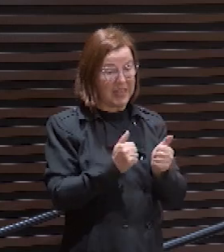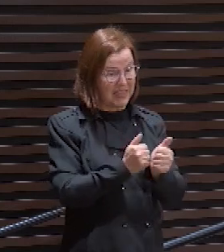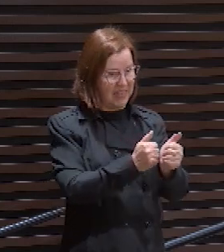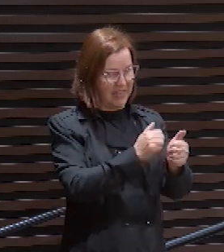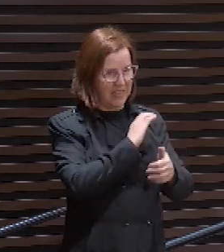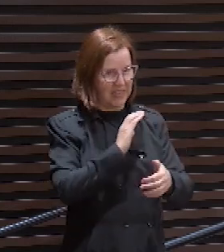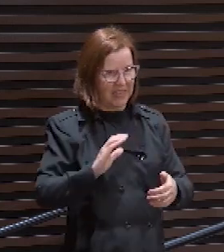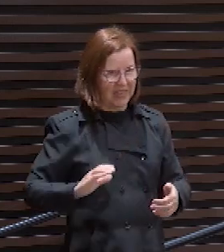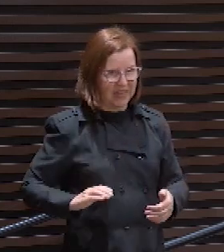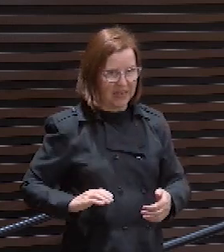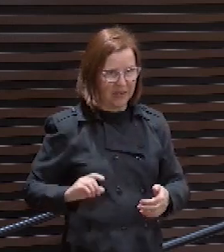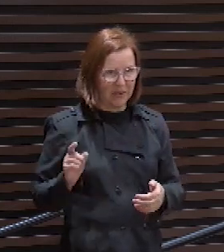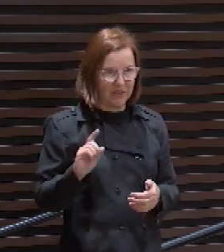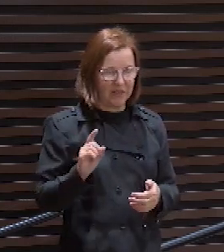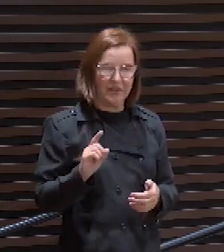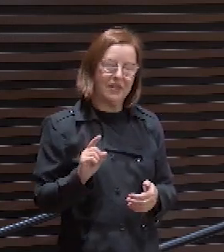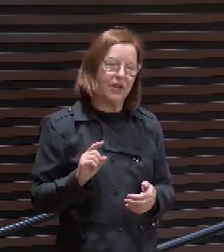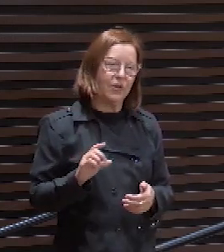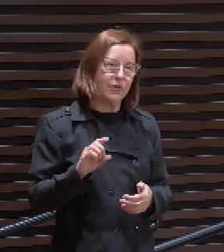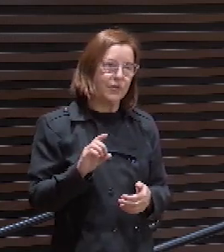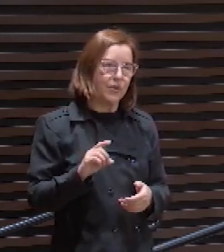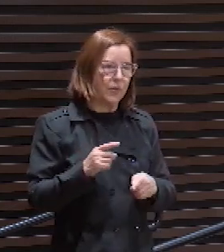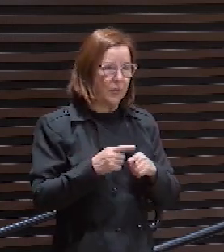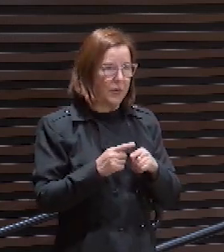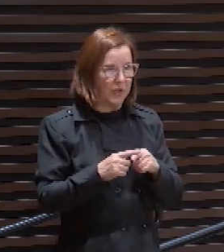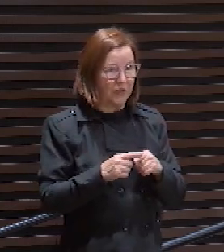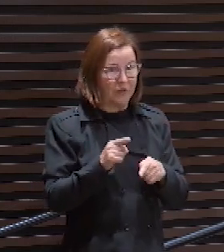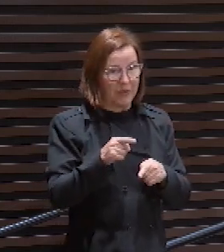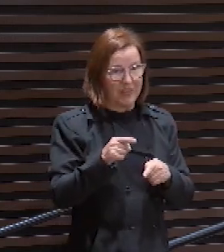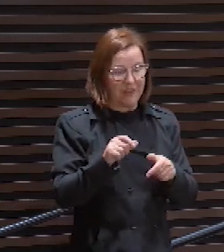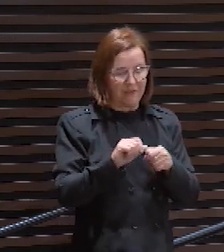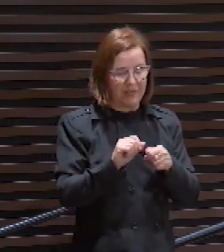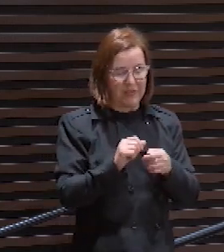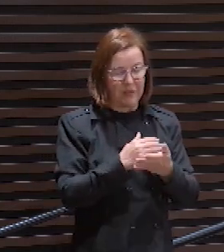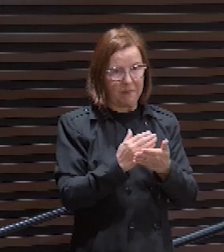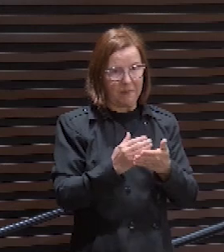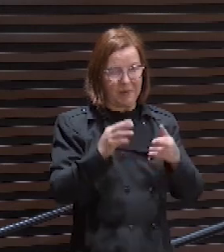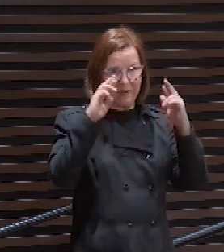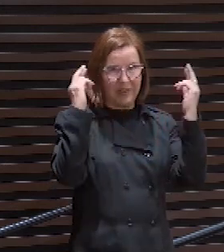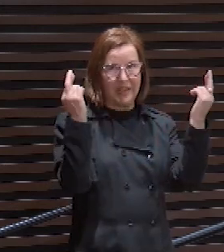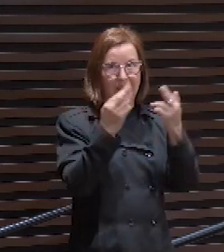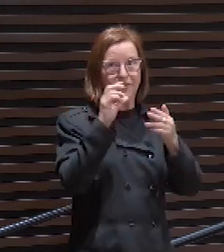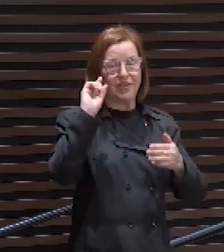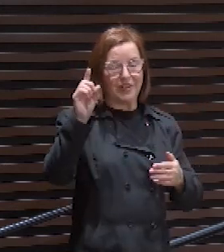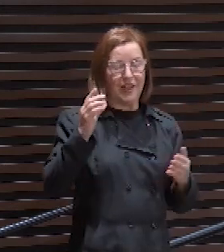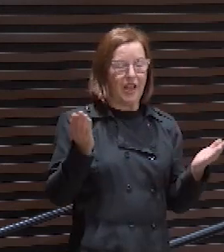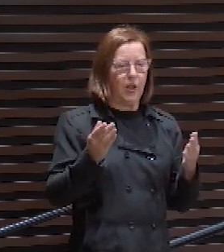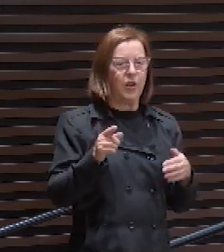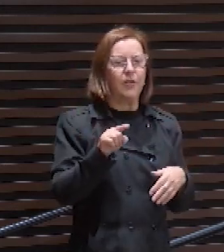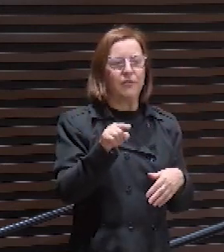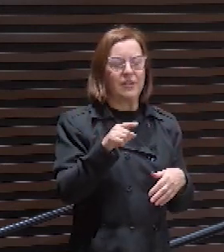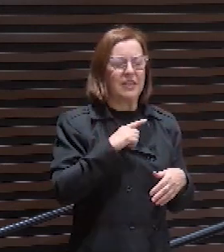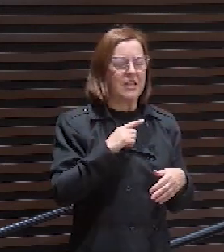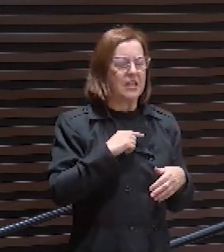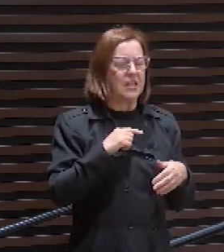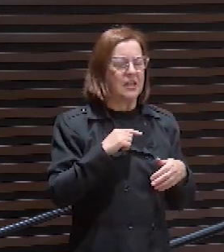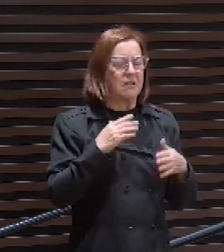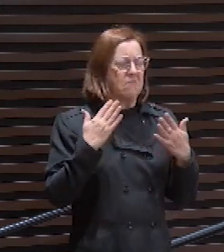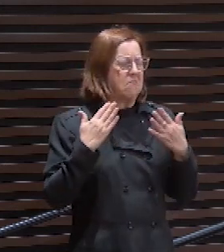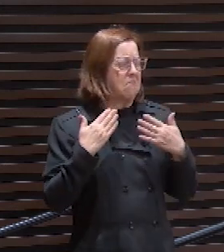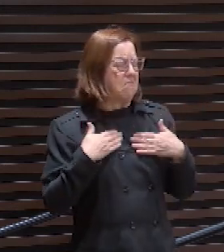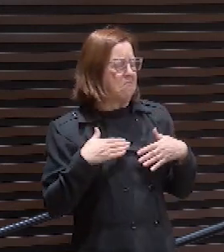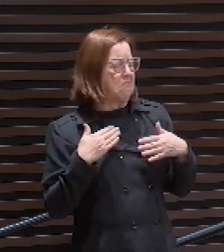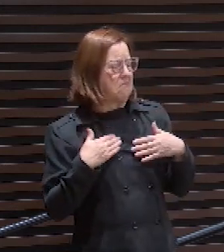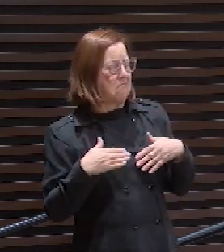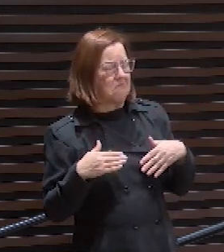você agora faz parte do reino de Deus e a sua vida está facilitada. De que você agora tem tranquilidades na sua vida porque você é filho de Deus e você